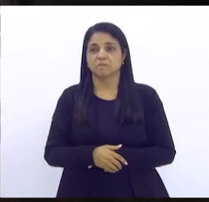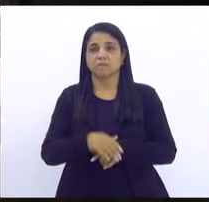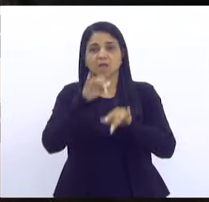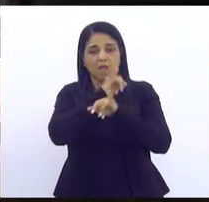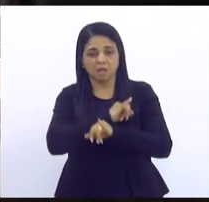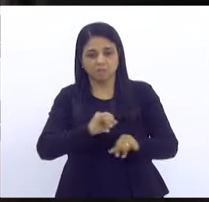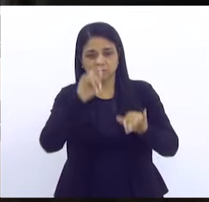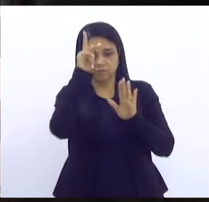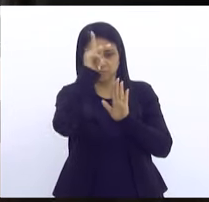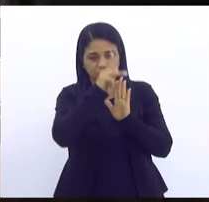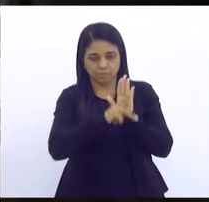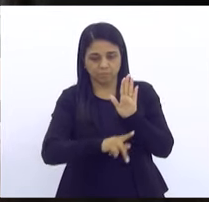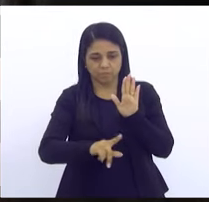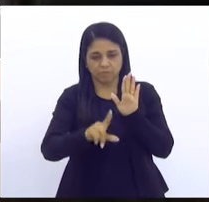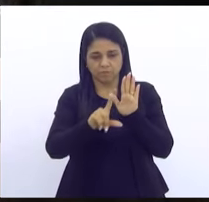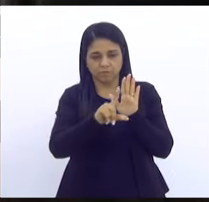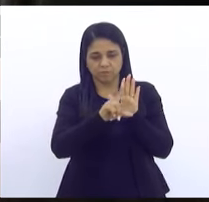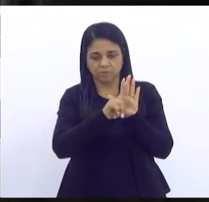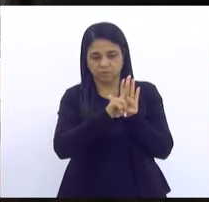Anuncio.